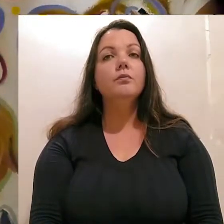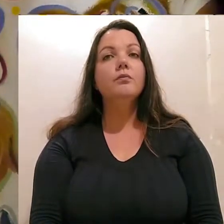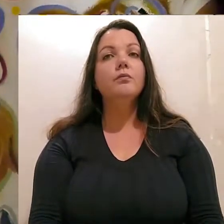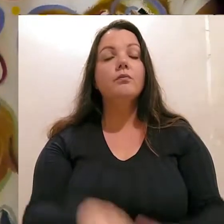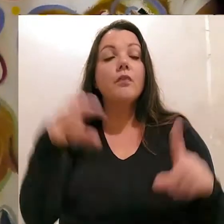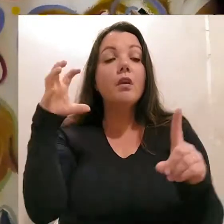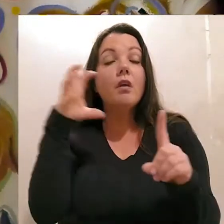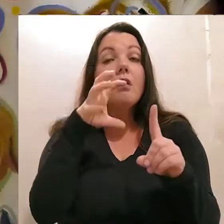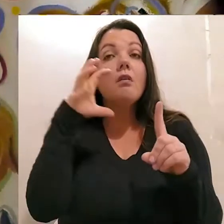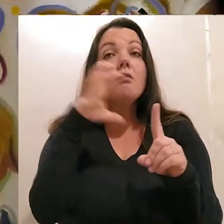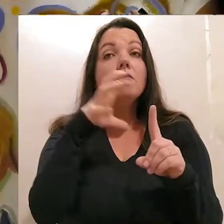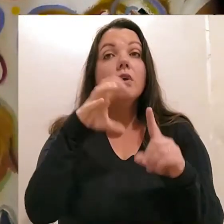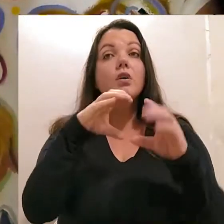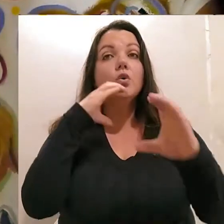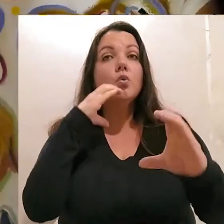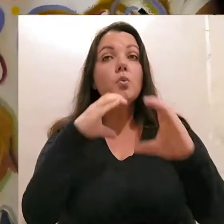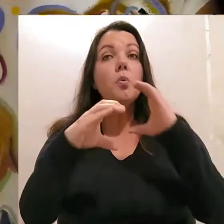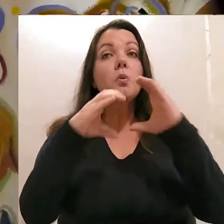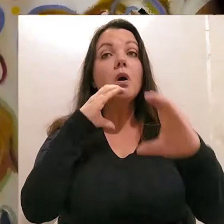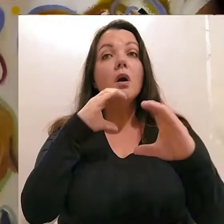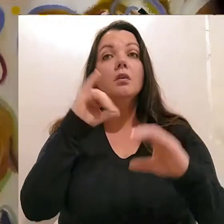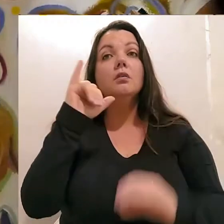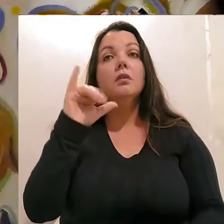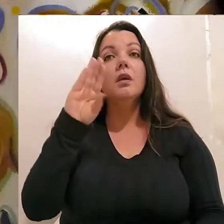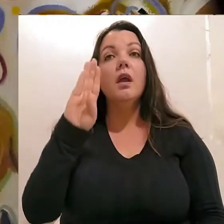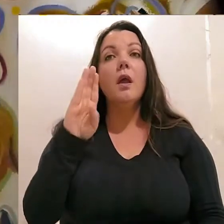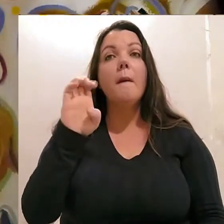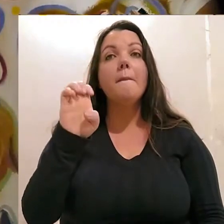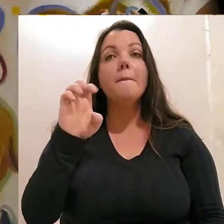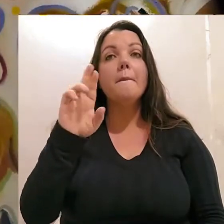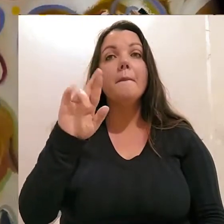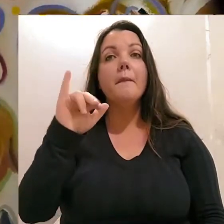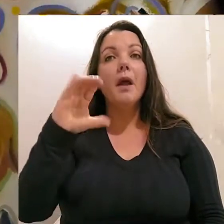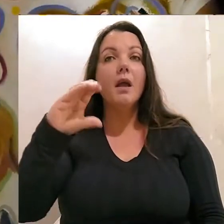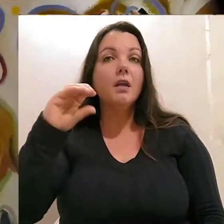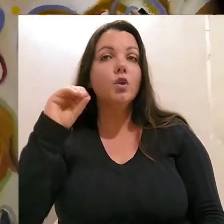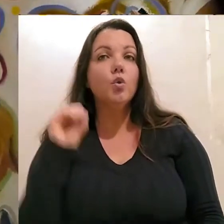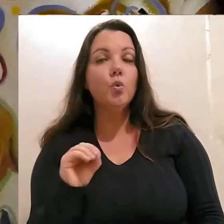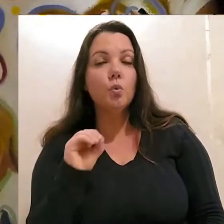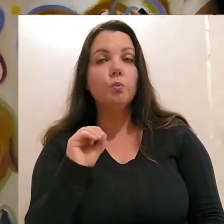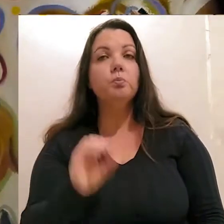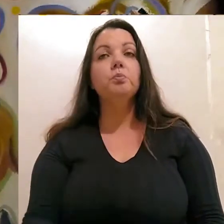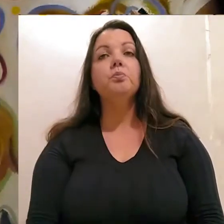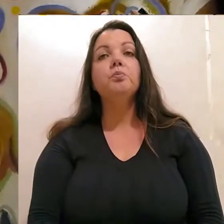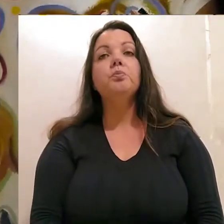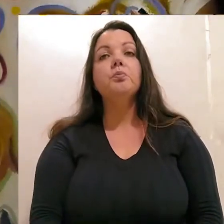canto ibérico né dos Campos da ibéricos a